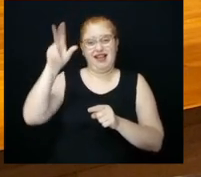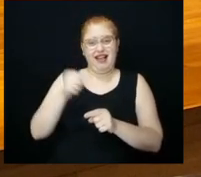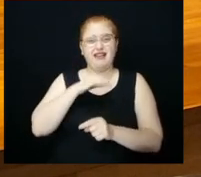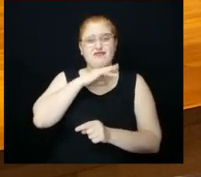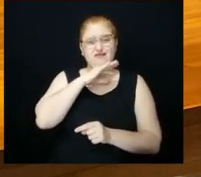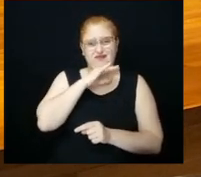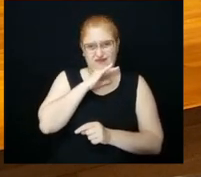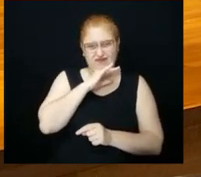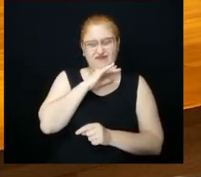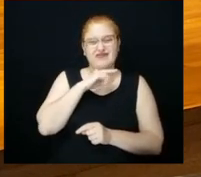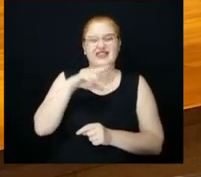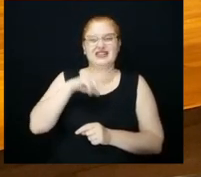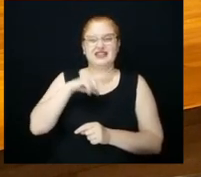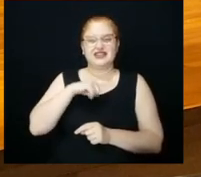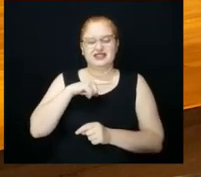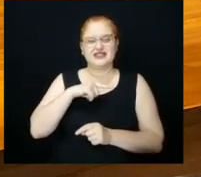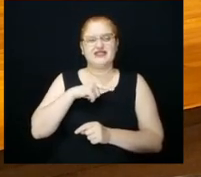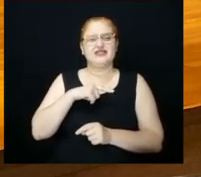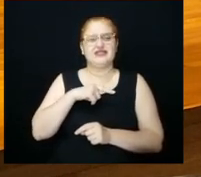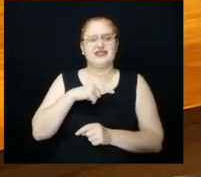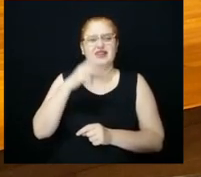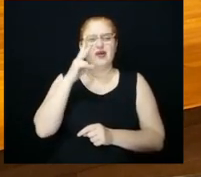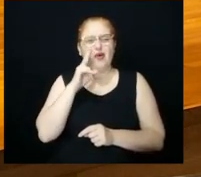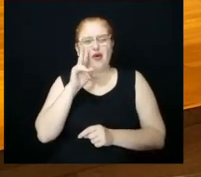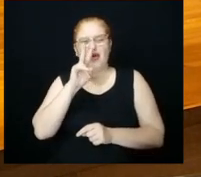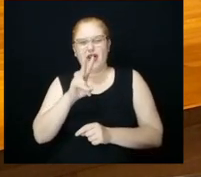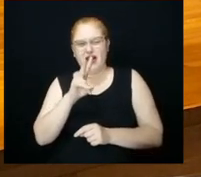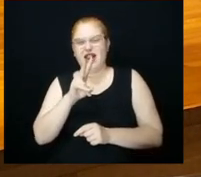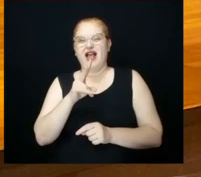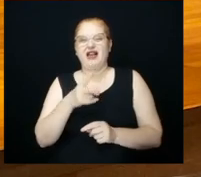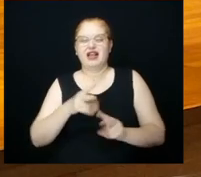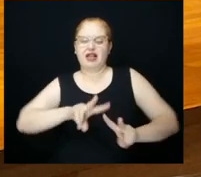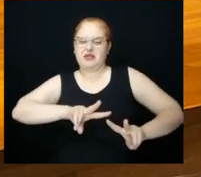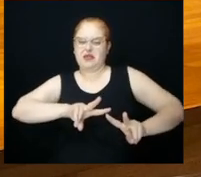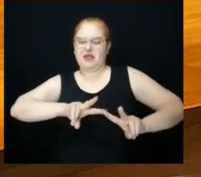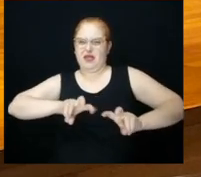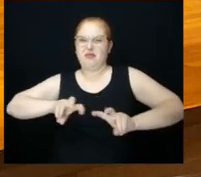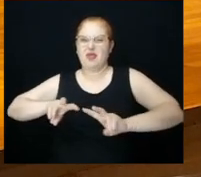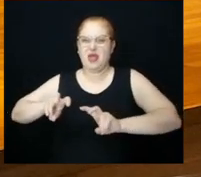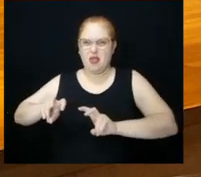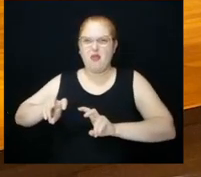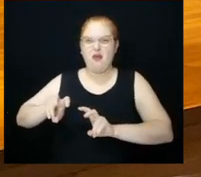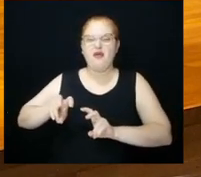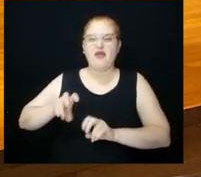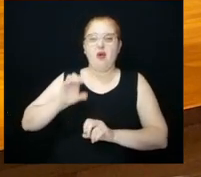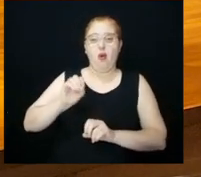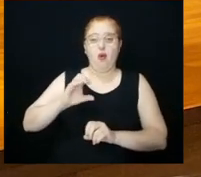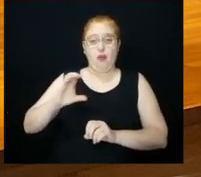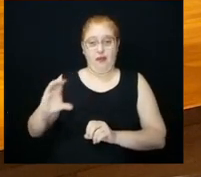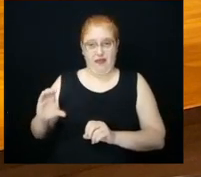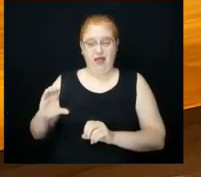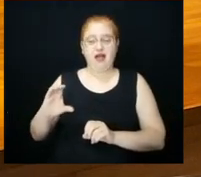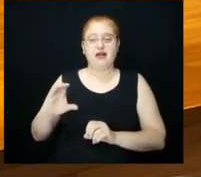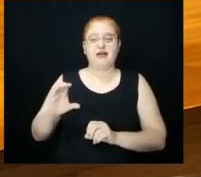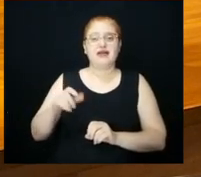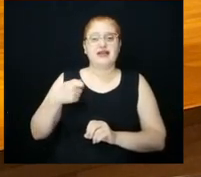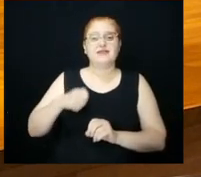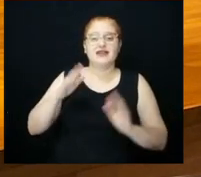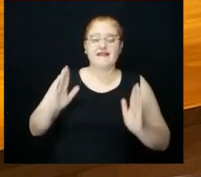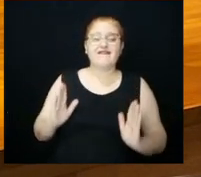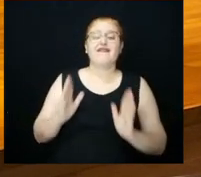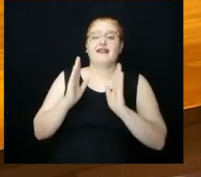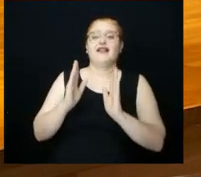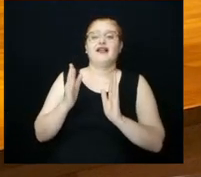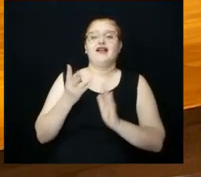que vinha pelo olhar do explorador ocidental, que ela vai ter que enfrentar